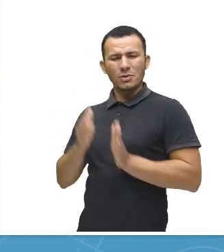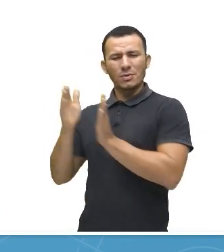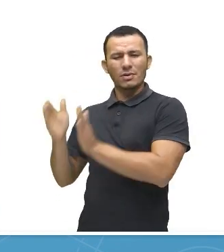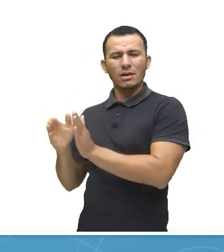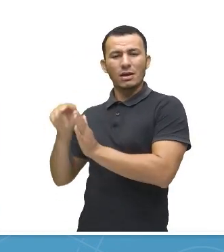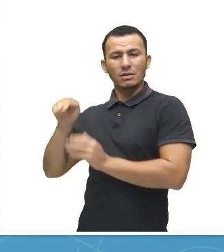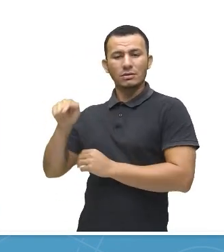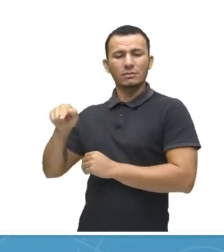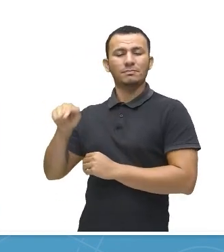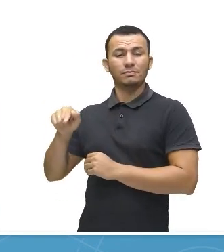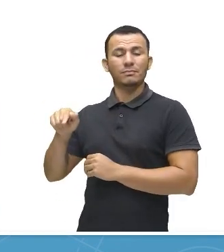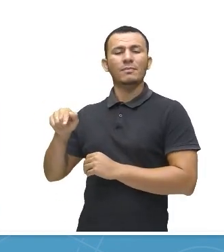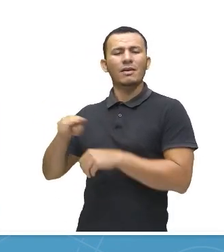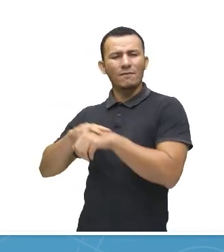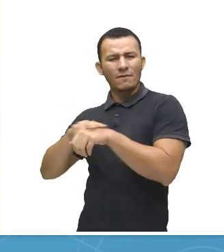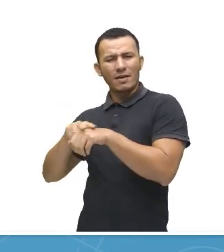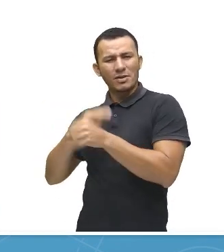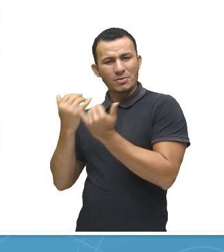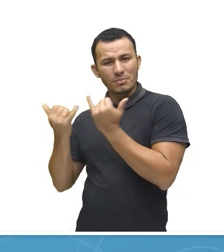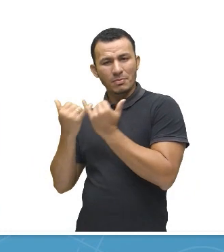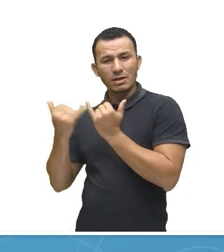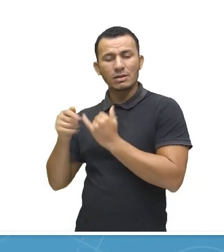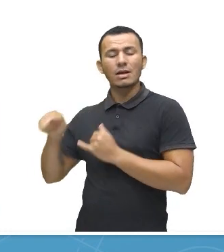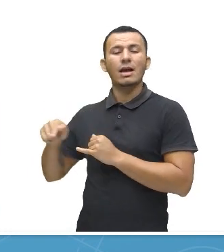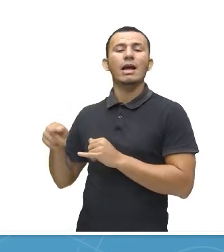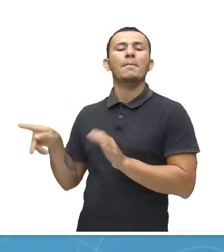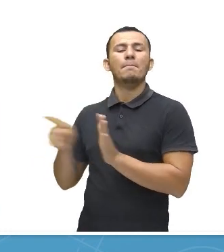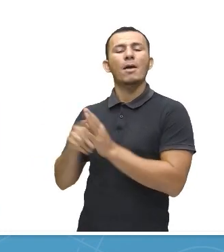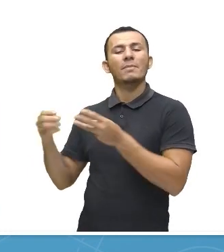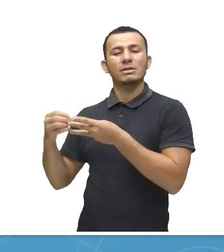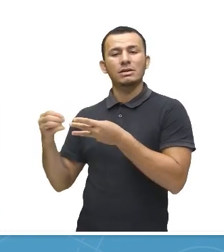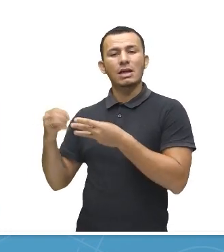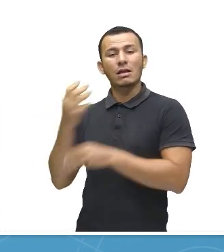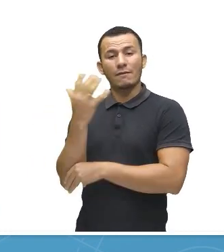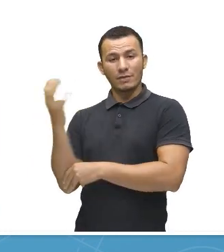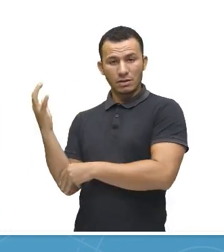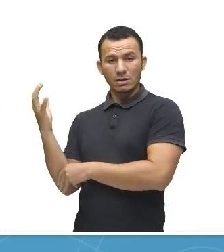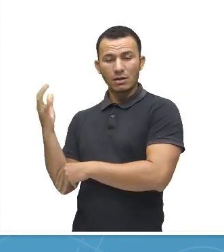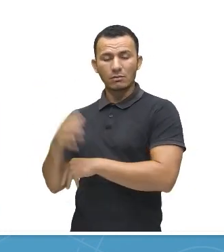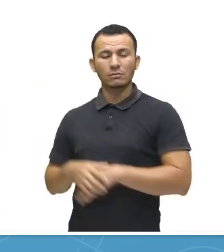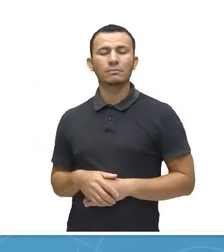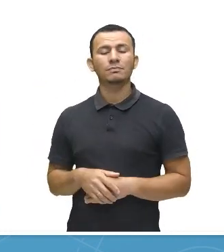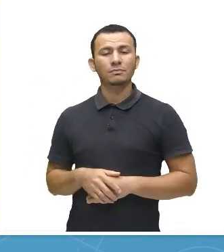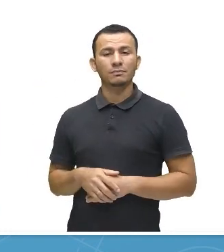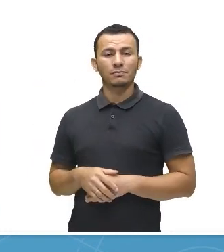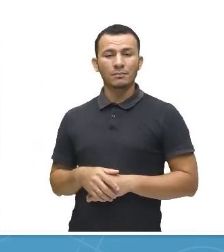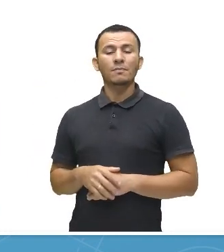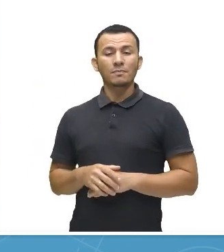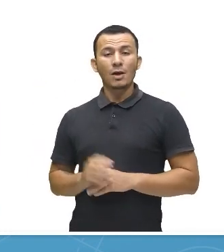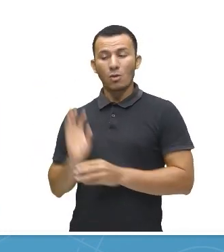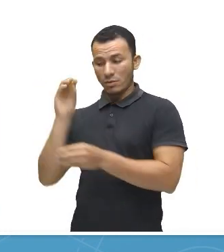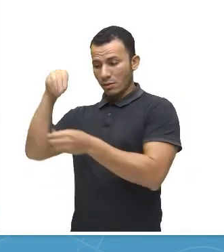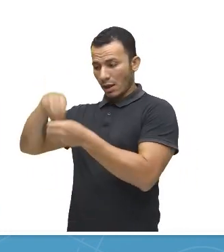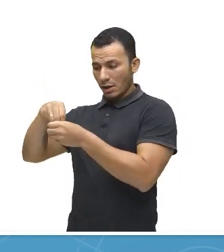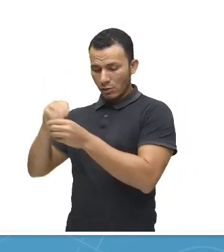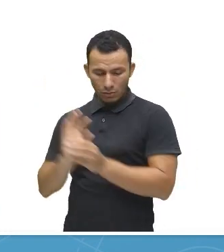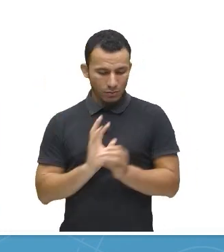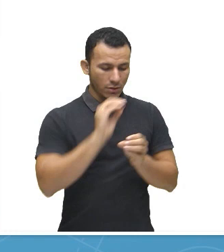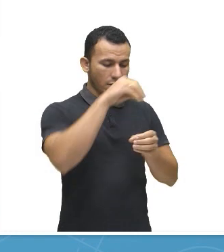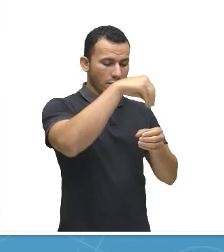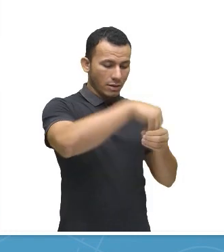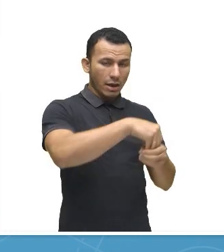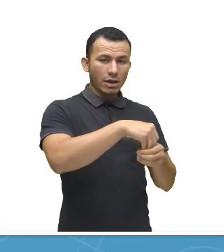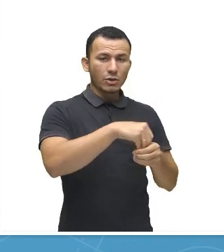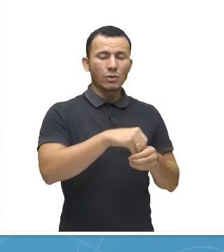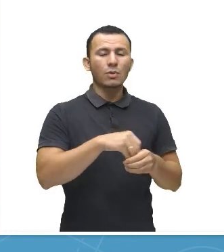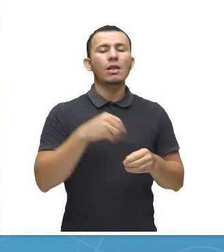aí, com os tons esverdeados, é uma célula vegetal. Então, no interior dessas células é que